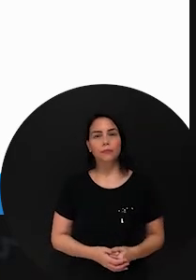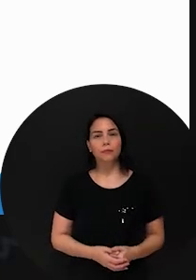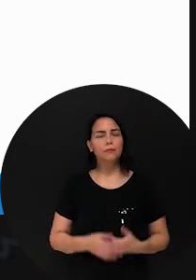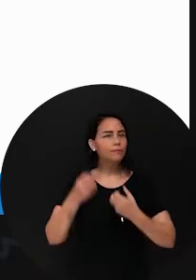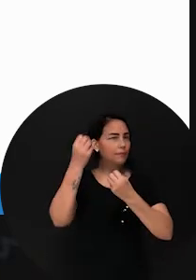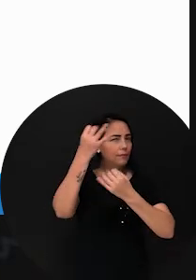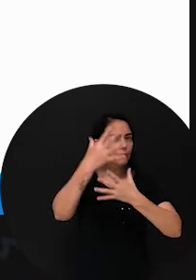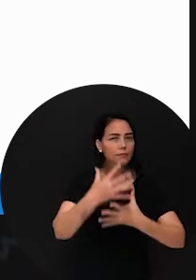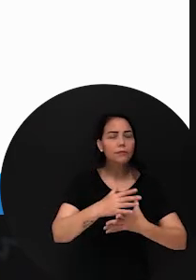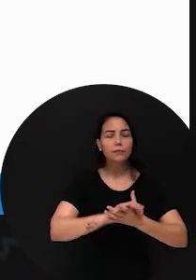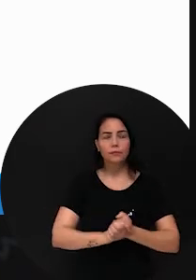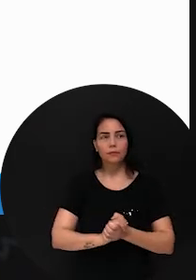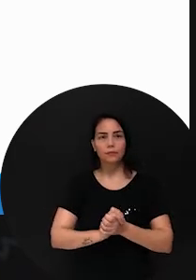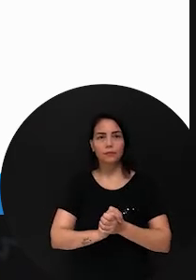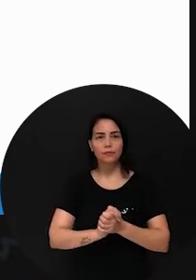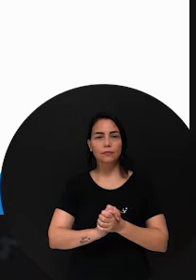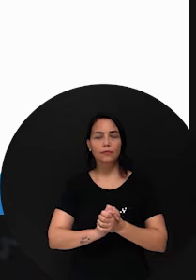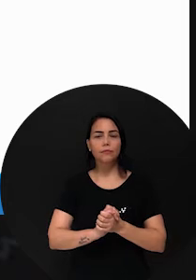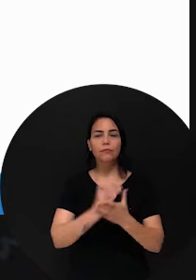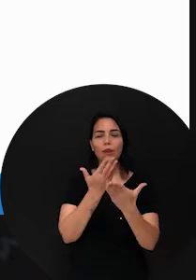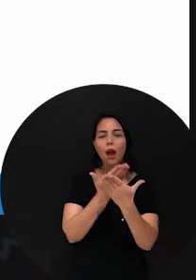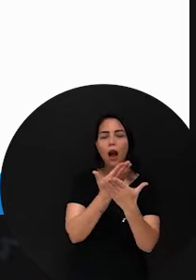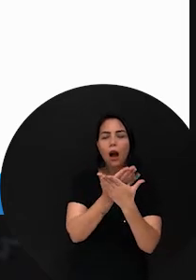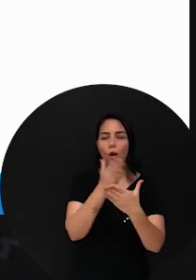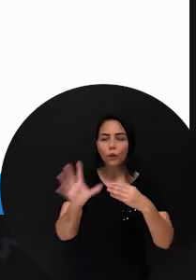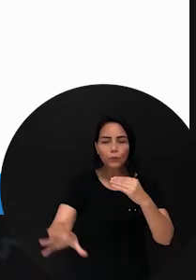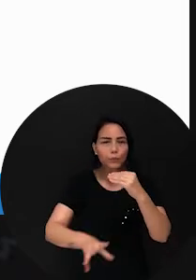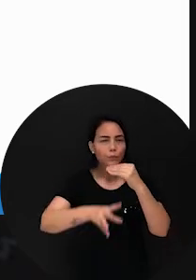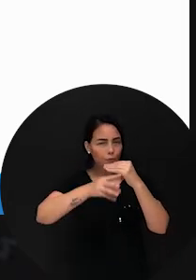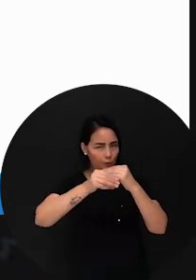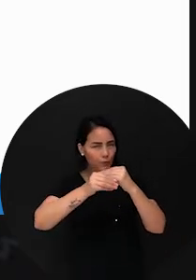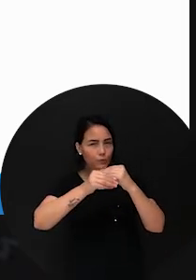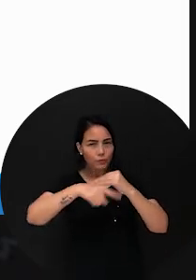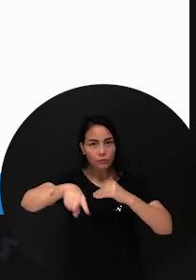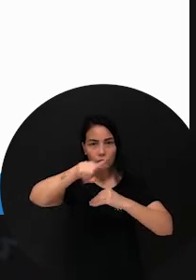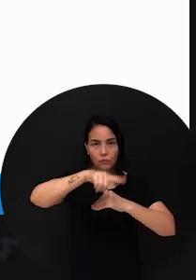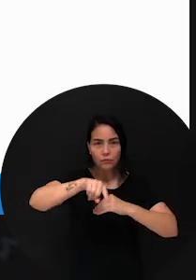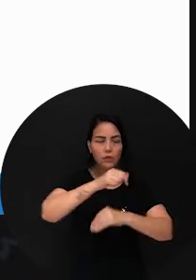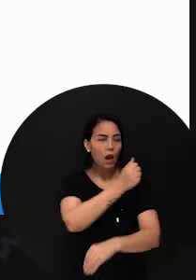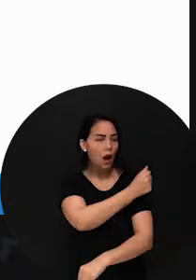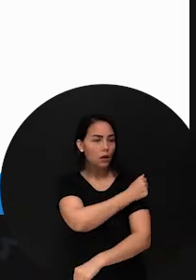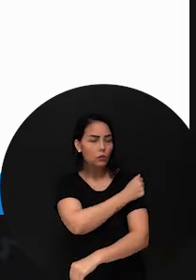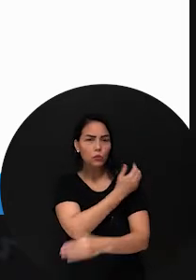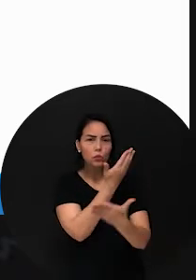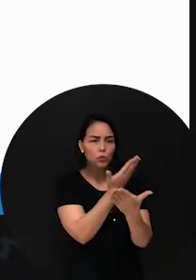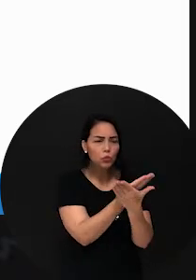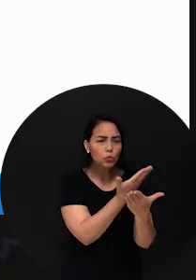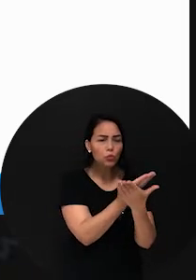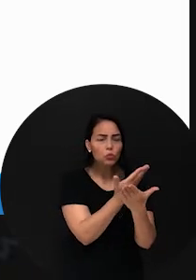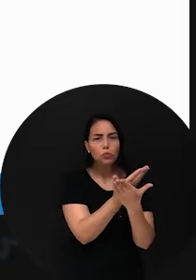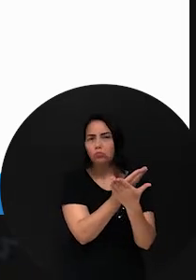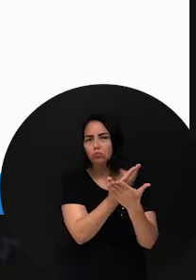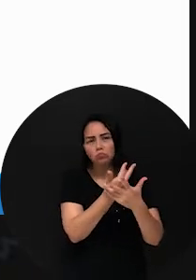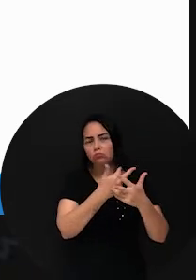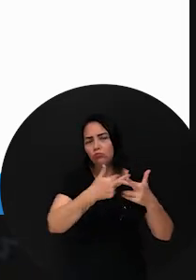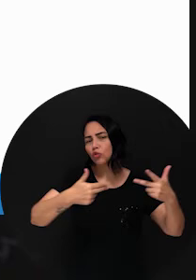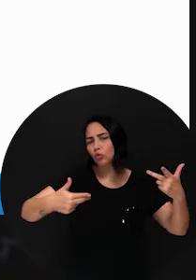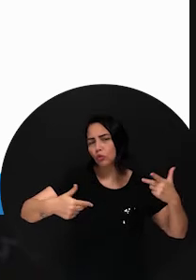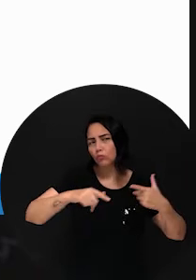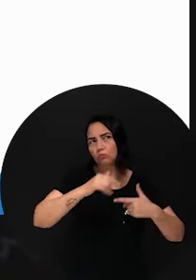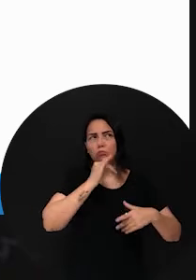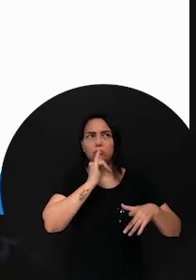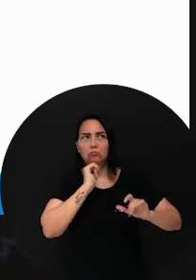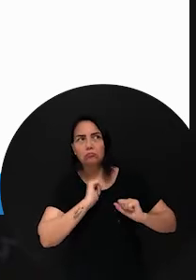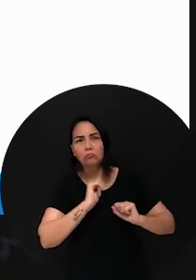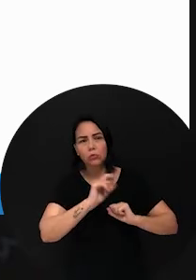Falando mais um pouquinho, então, aqui sobre as aulas complementares. Então, o aluno faz a aula do instrumento. Vamos supor, eu escolhi